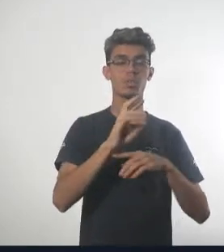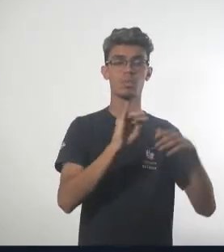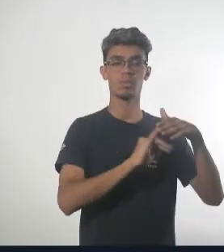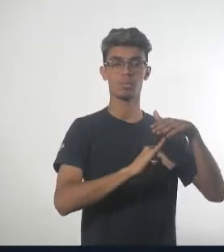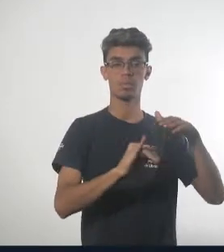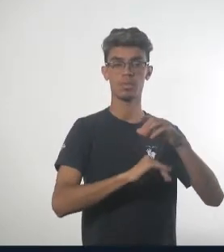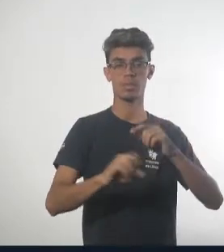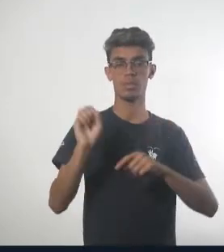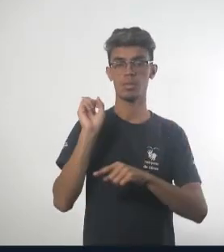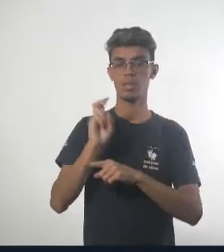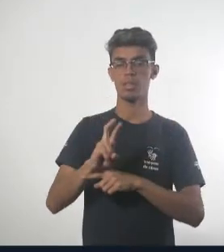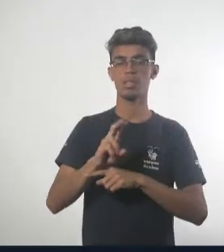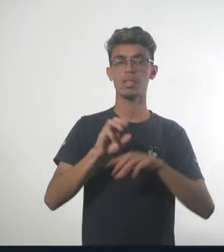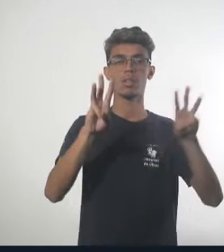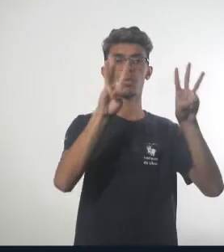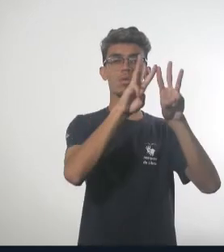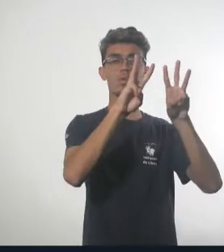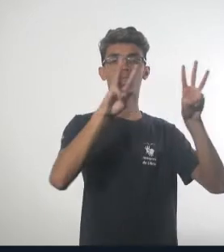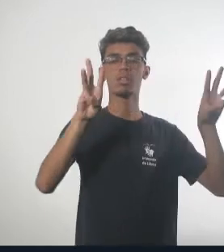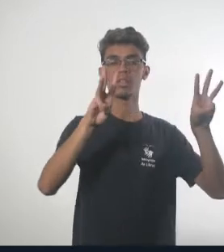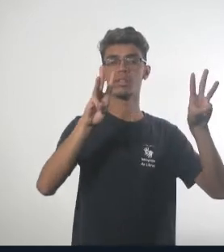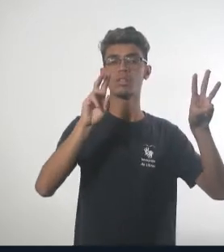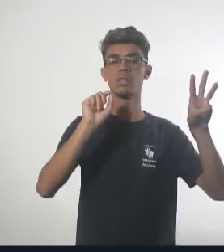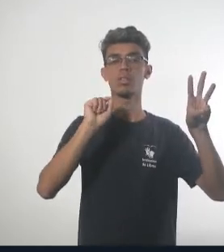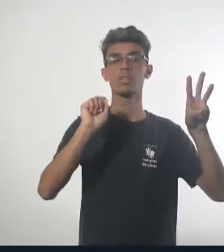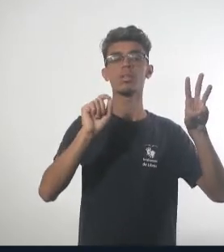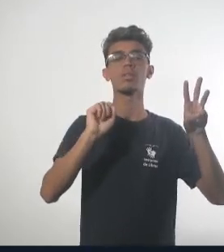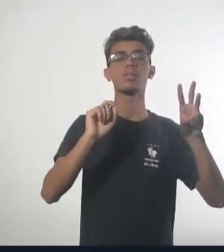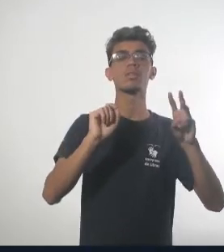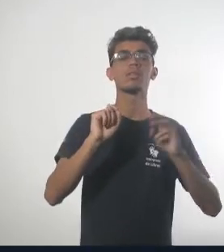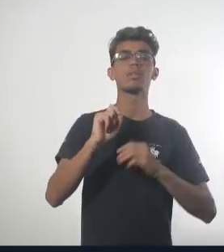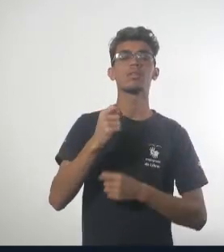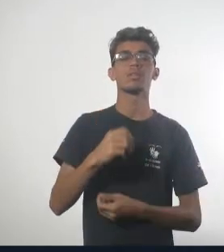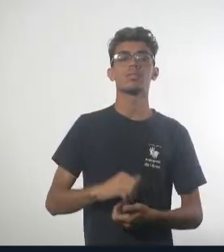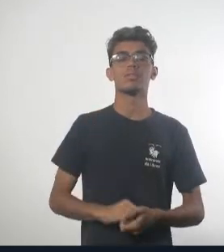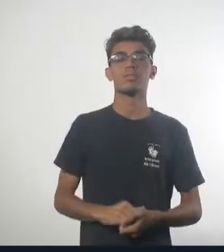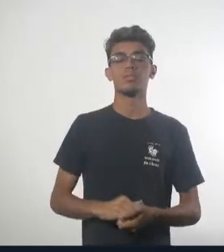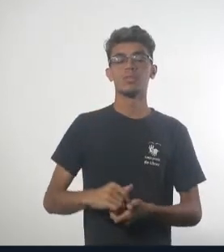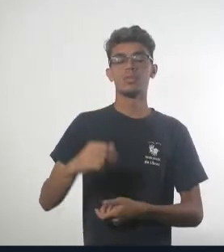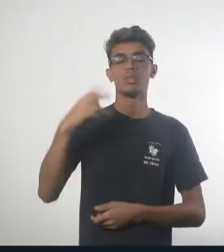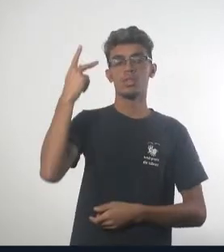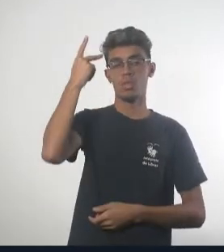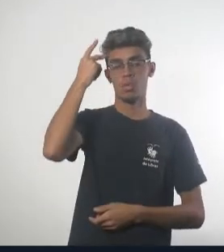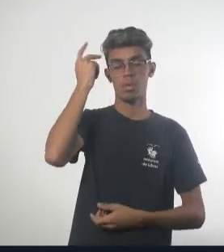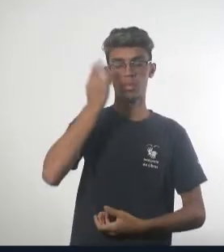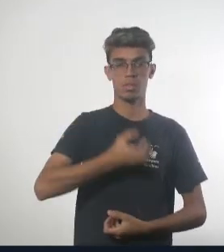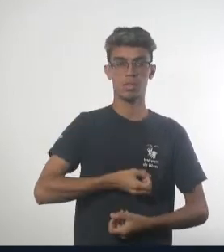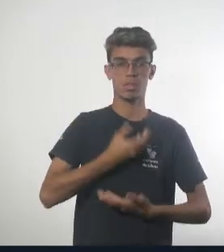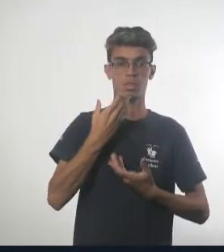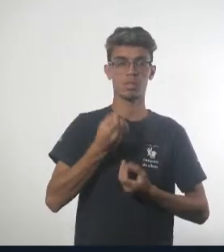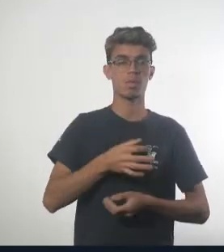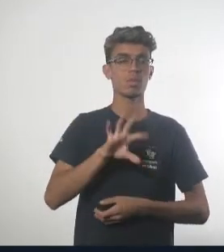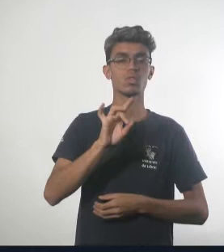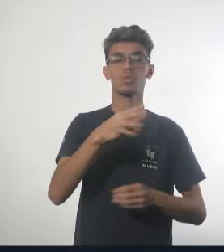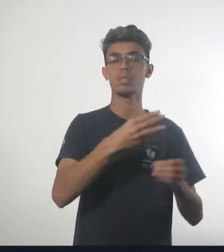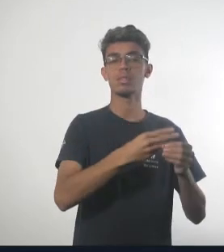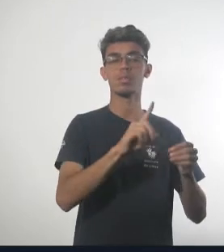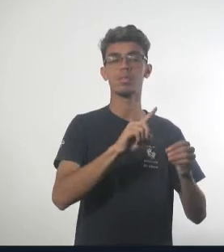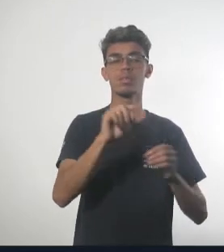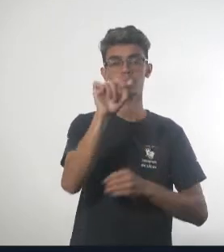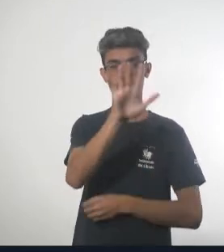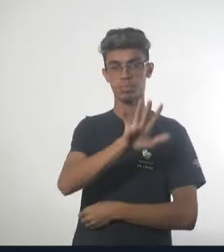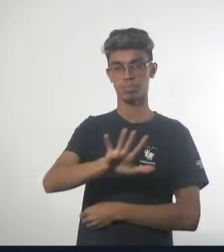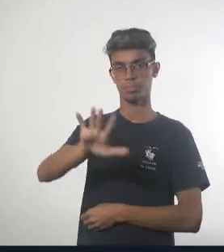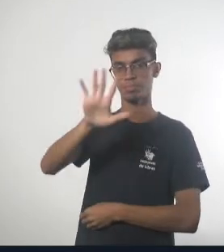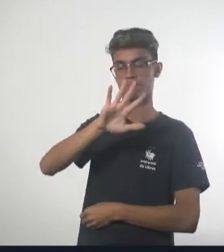disponível no site do Instituto Butantan, sobre os sequenciamentos realizados para a Grande São Paulo. Esse dado não é só no município, mas a gente